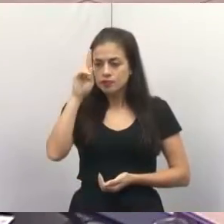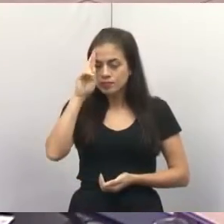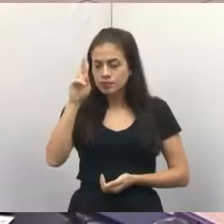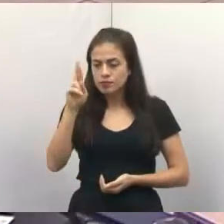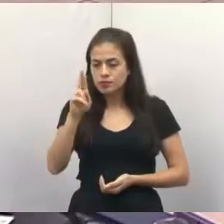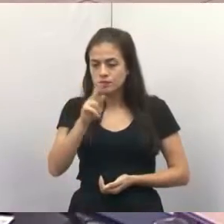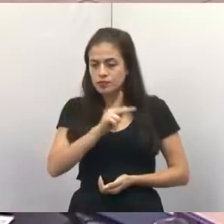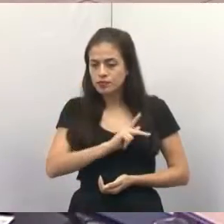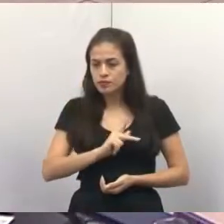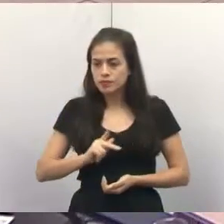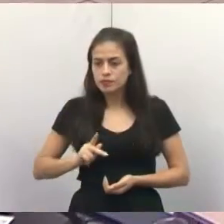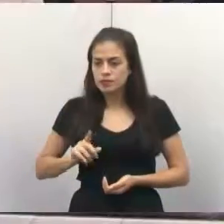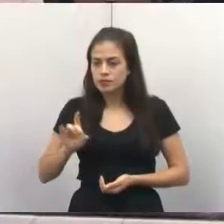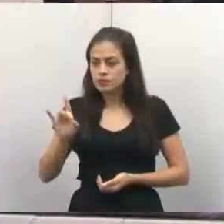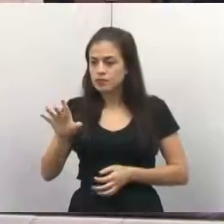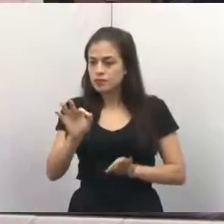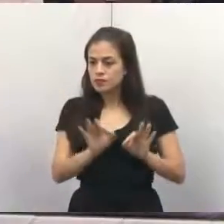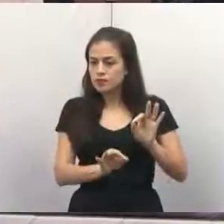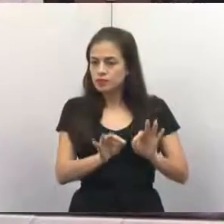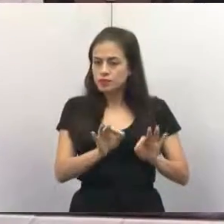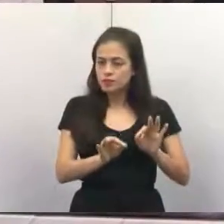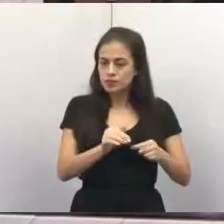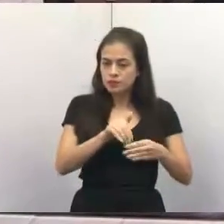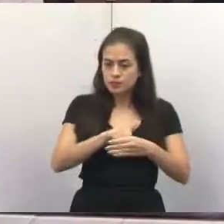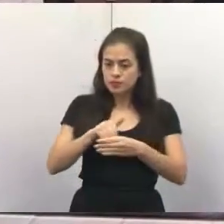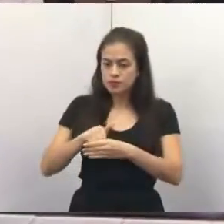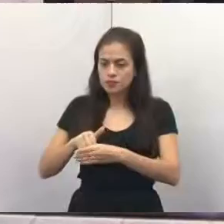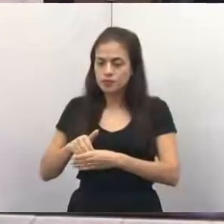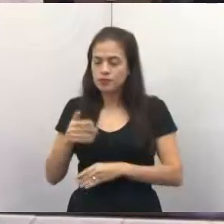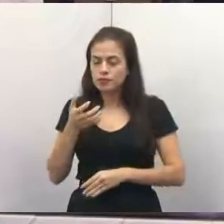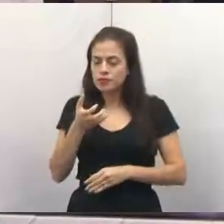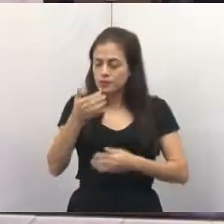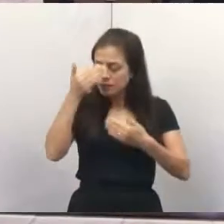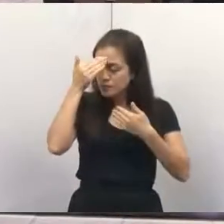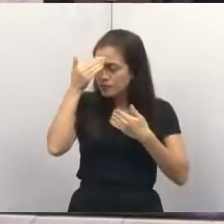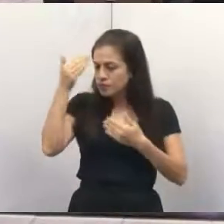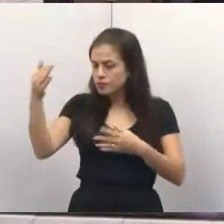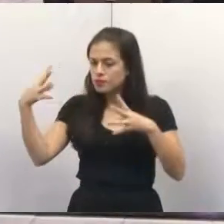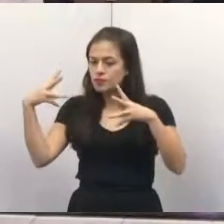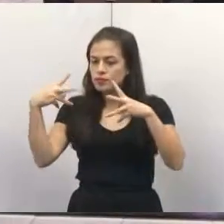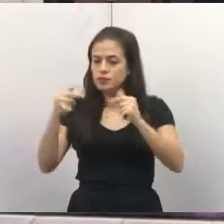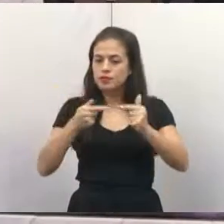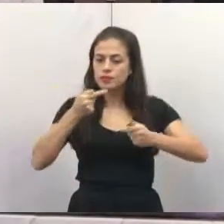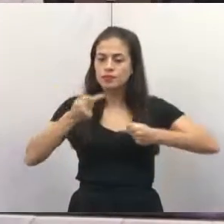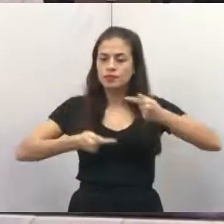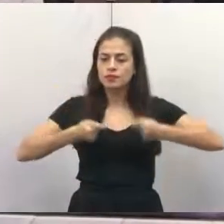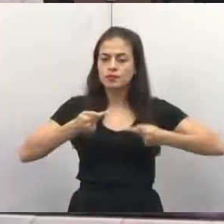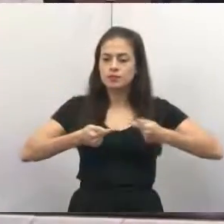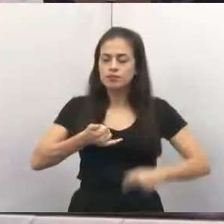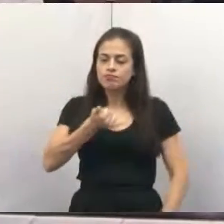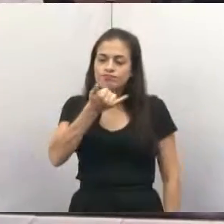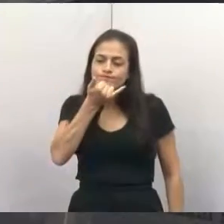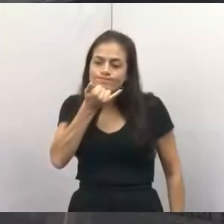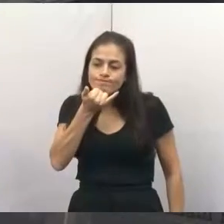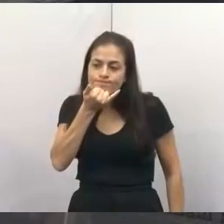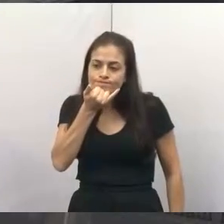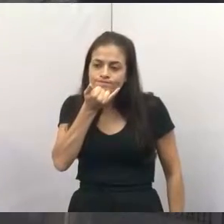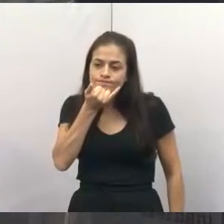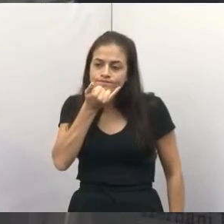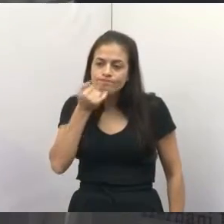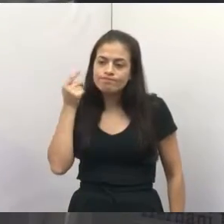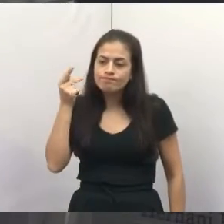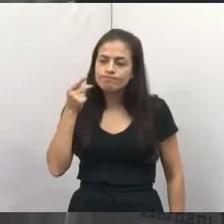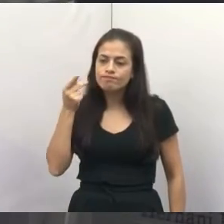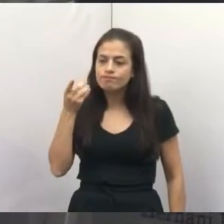só justificando o voto, quero aqui agradecer a todos pelo debate, quero pedir desculpa ao vereador Dude pela forma